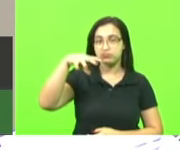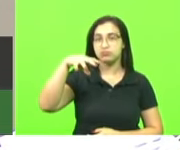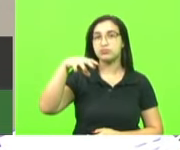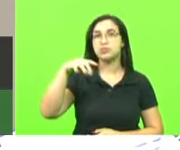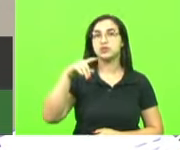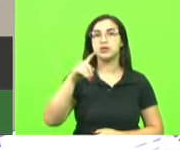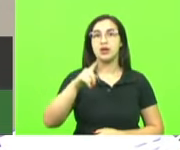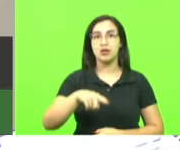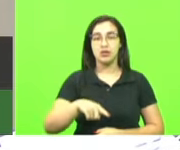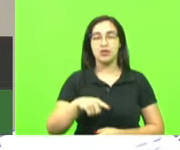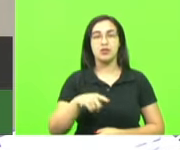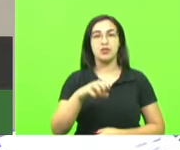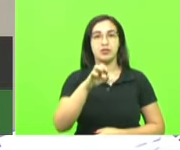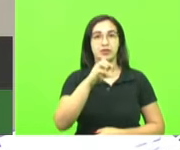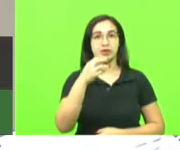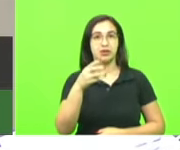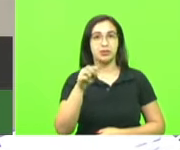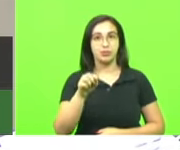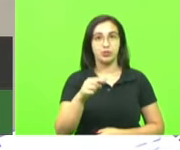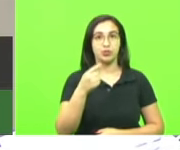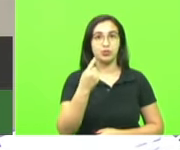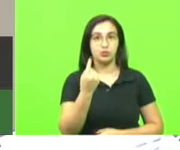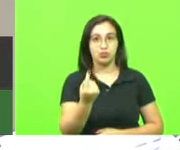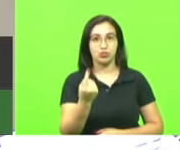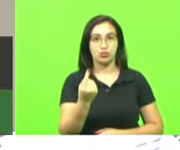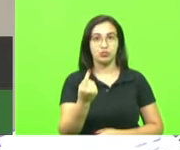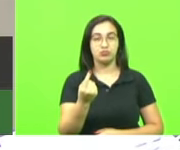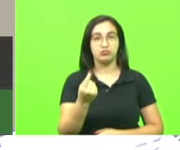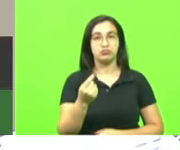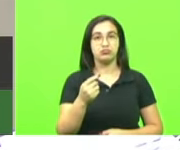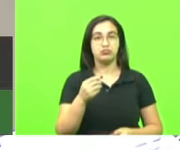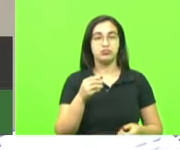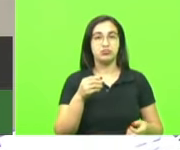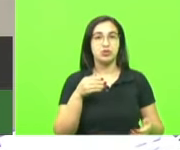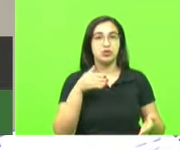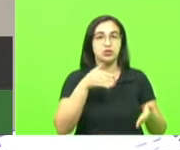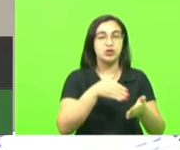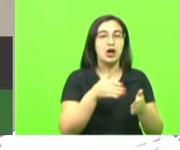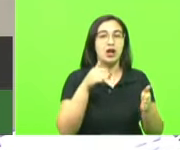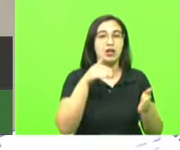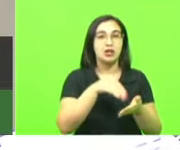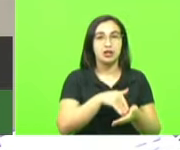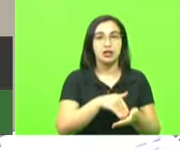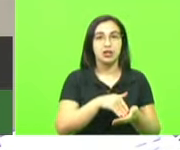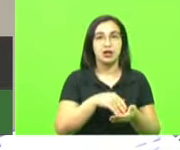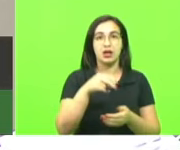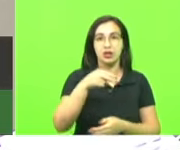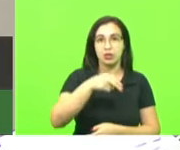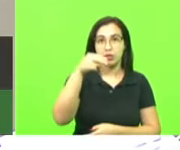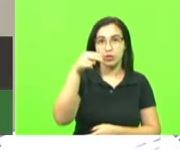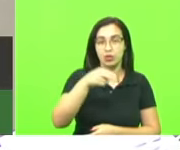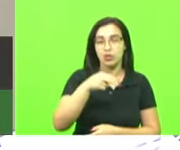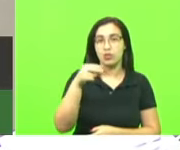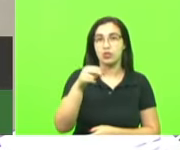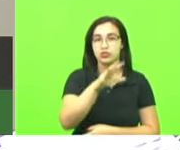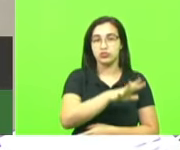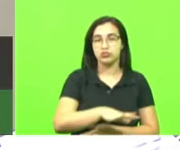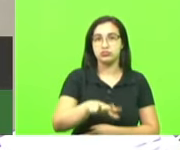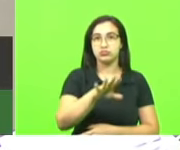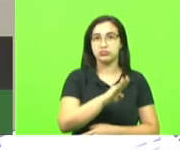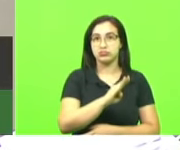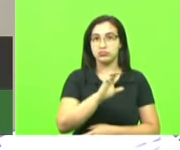Grande Florianópolis, chegando à região sul, como em Imbituba, e indo em direção ao norte, atingindo a área de Balneário